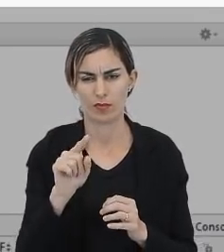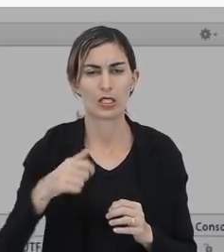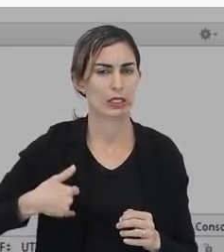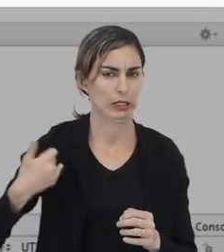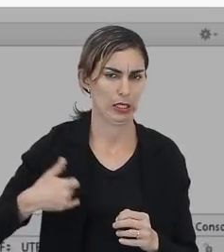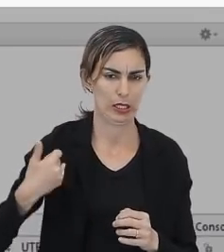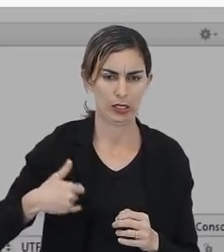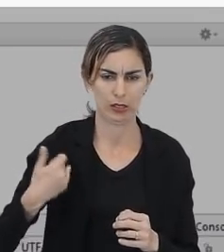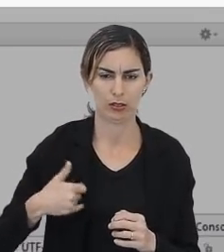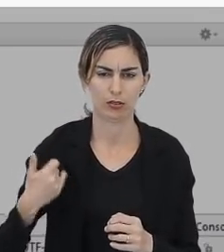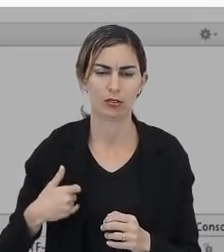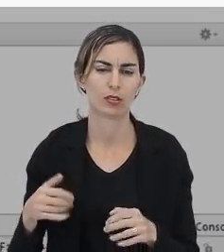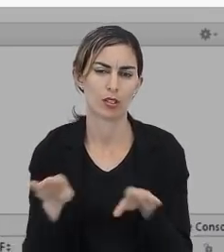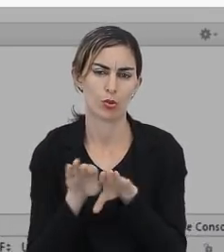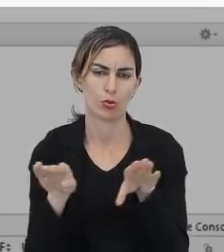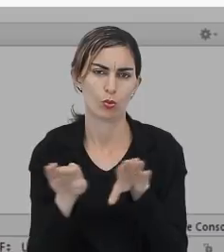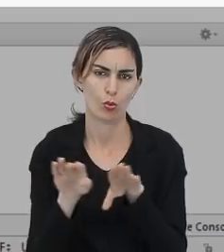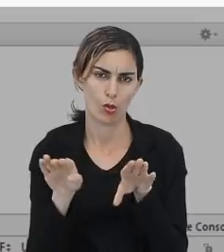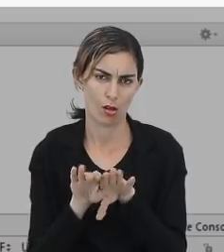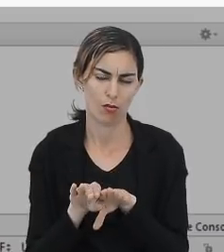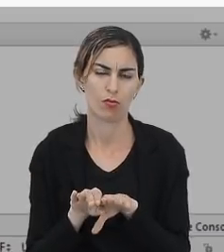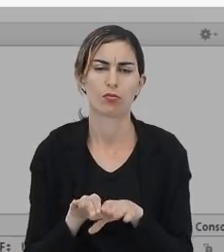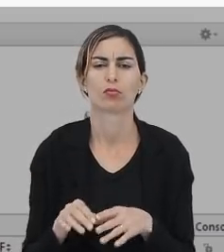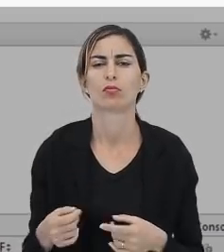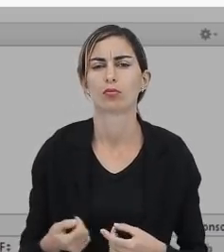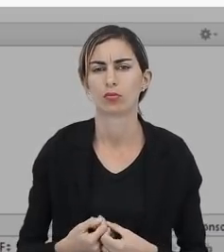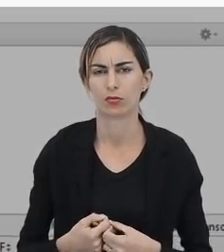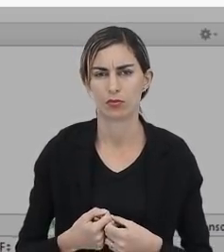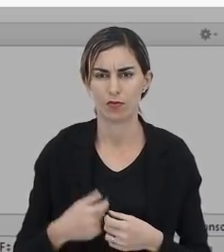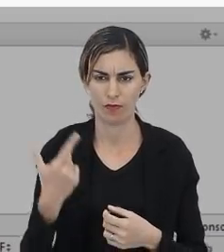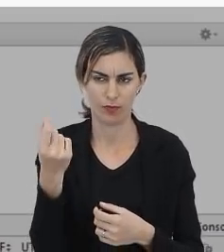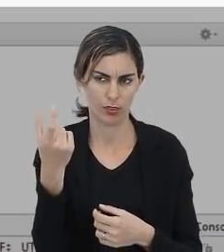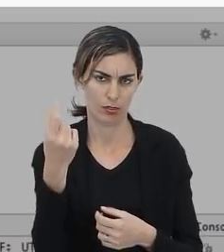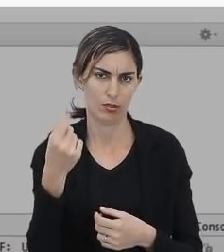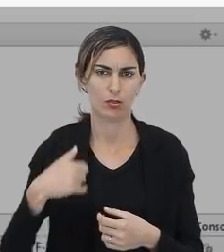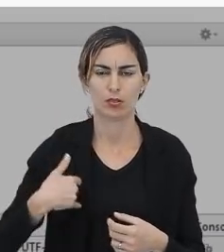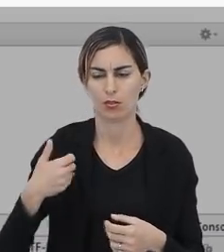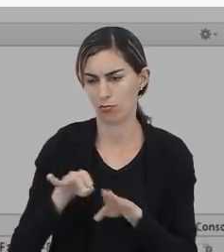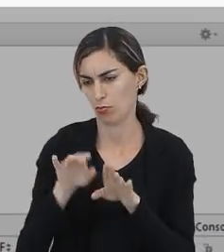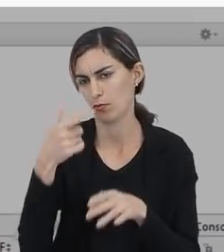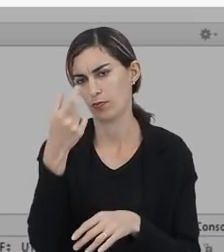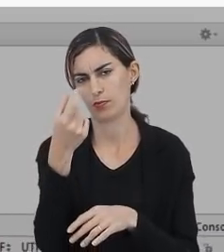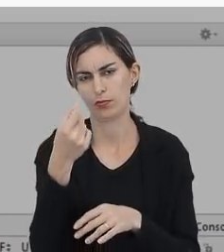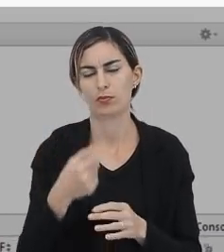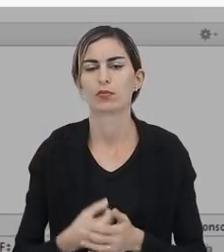int idade igual a 20.